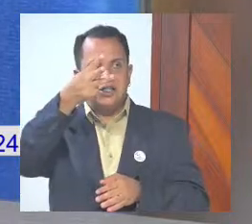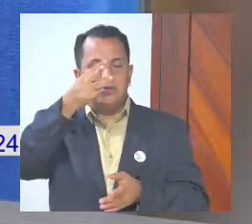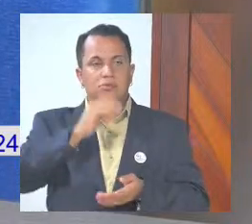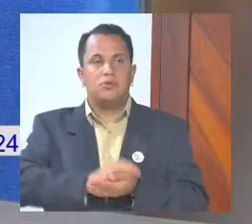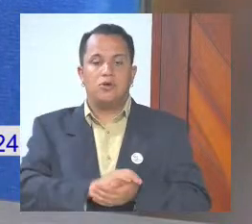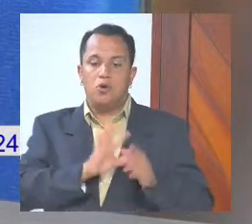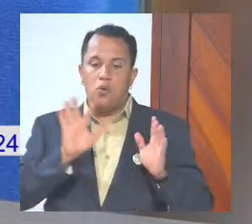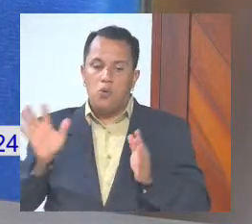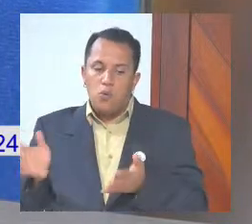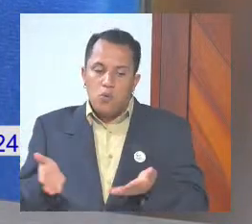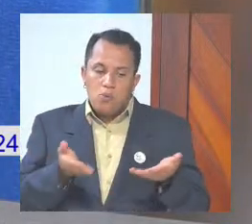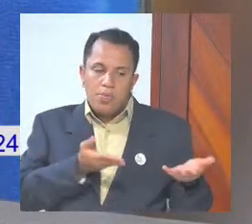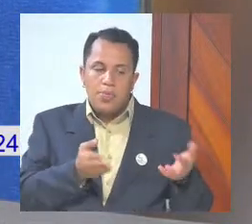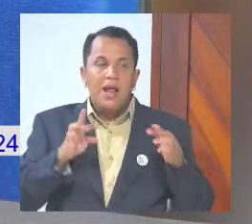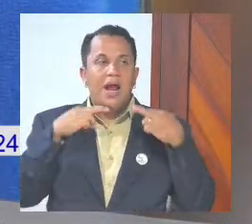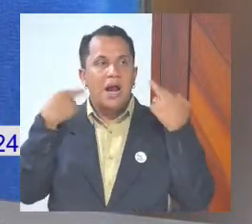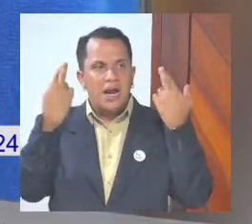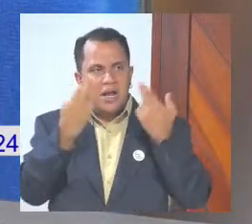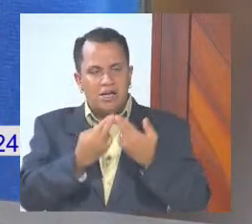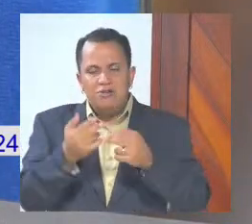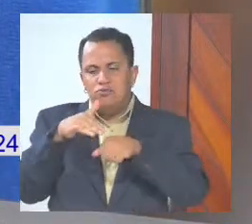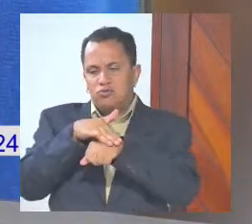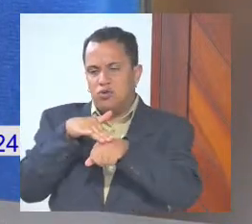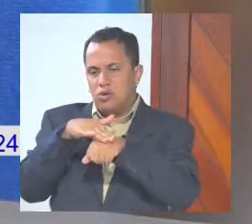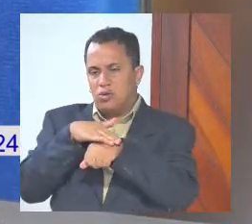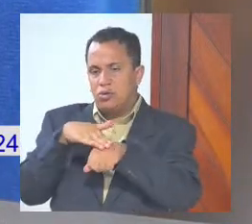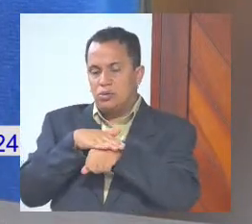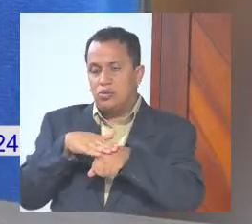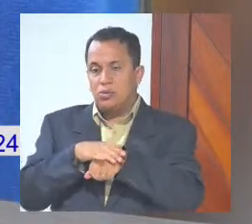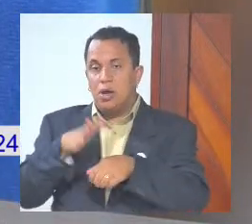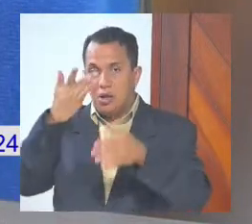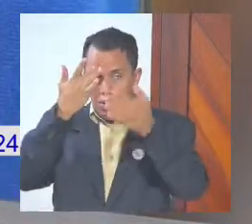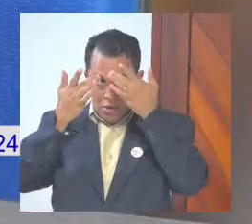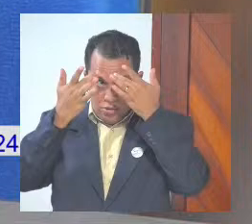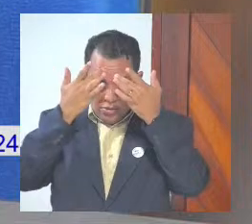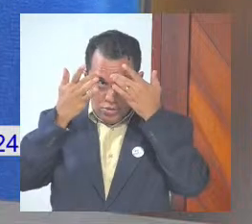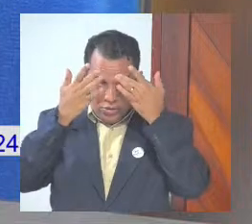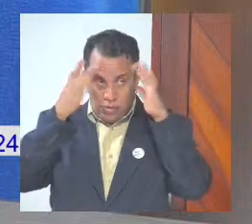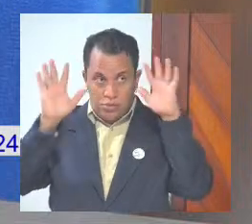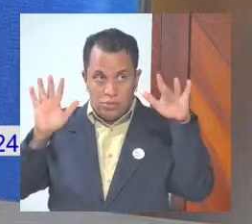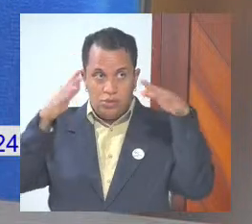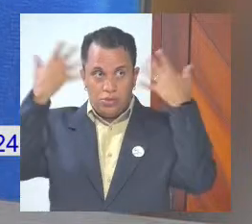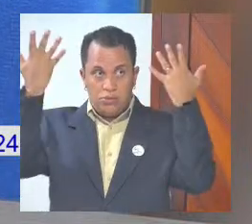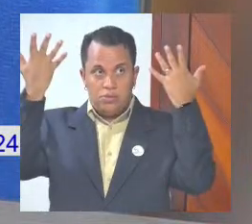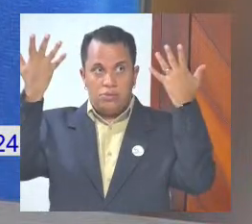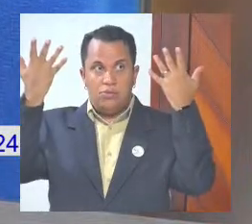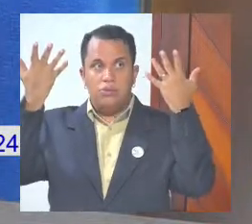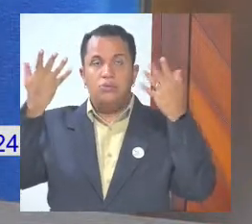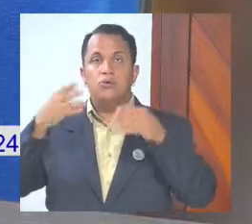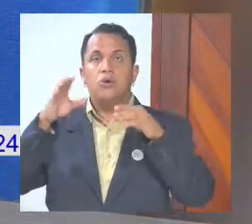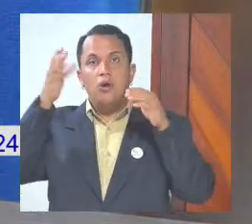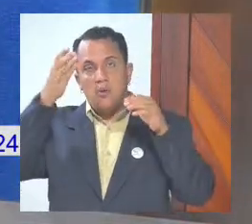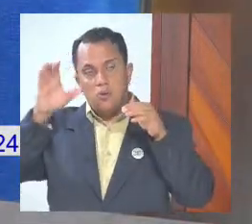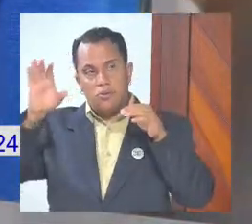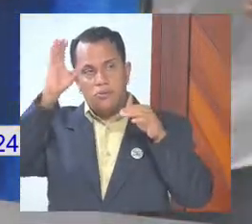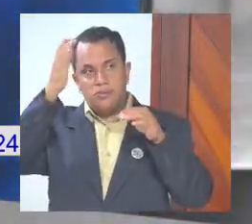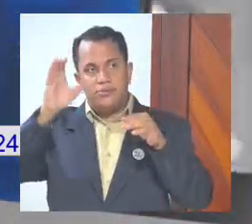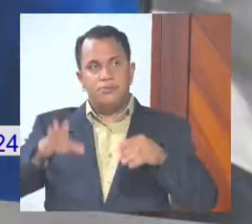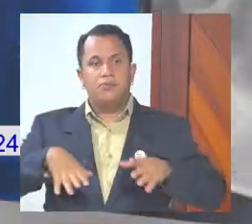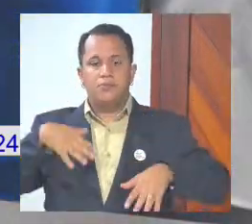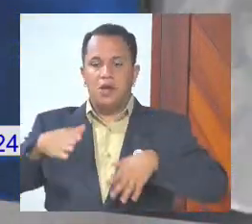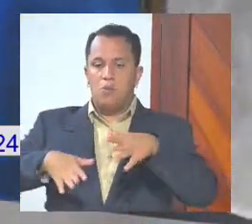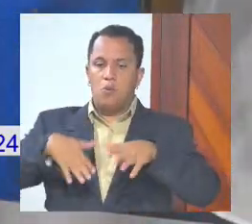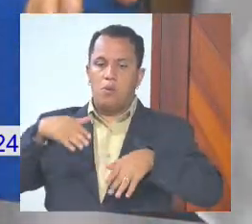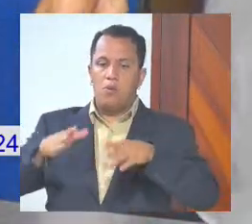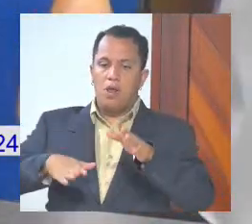e convida para uma reunião, uma conversa de entendimento sobre as festas tradicionais e culturais de